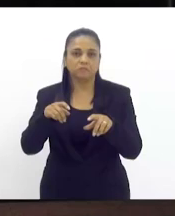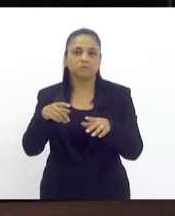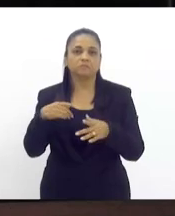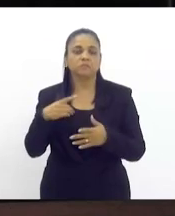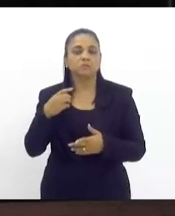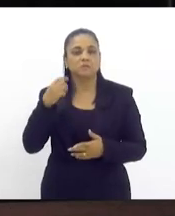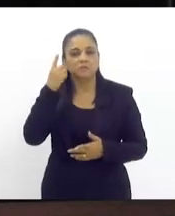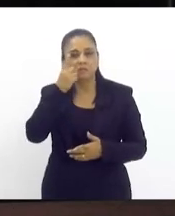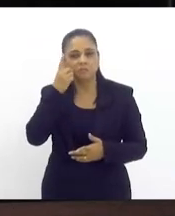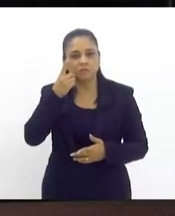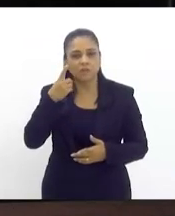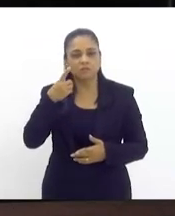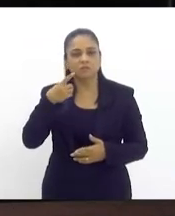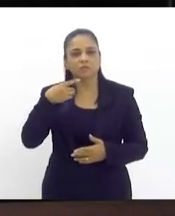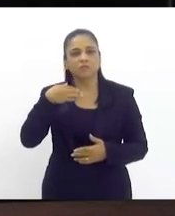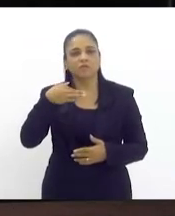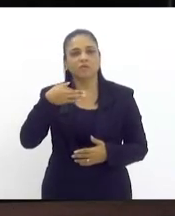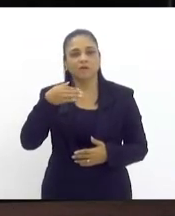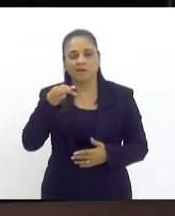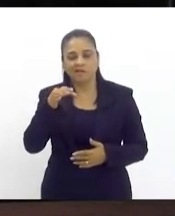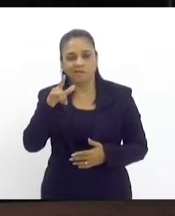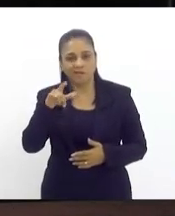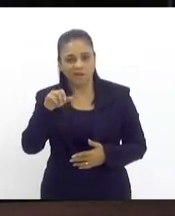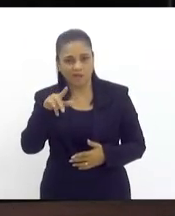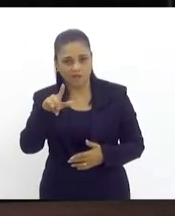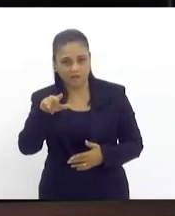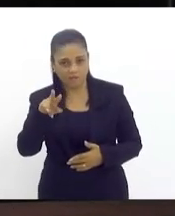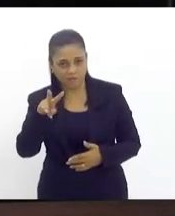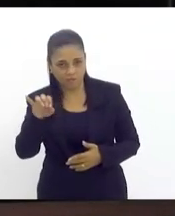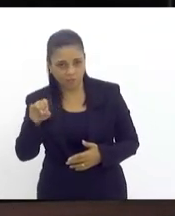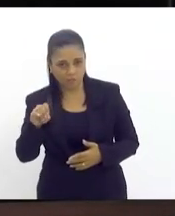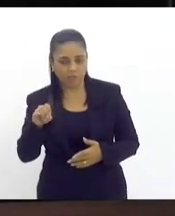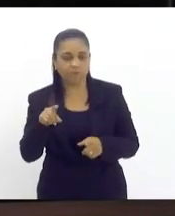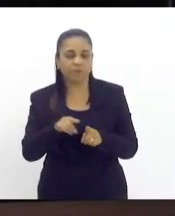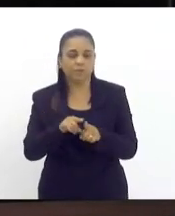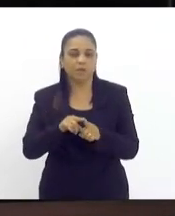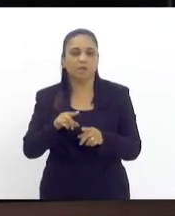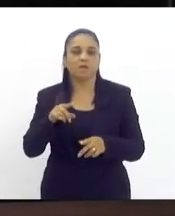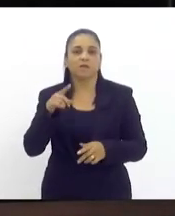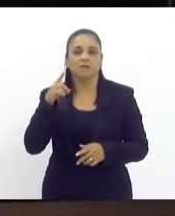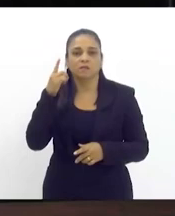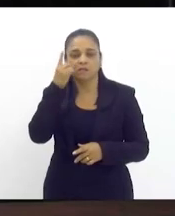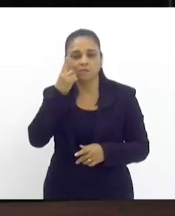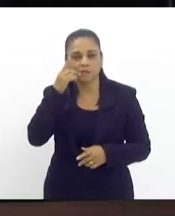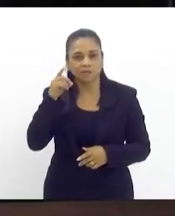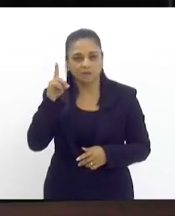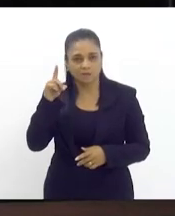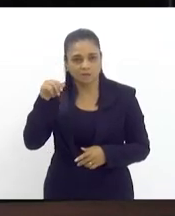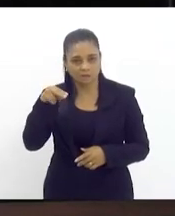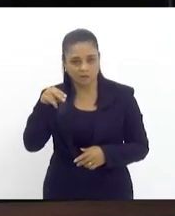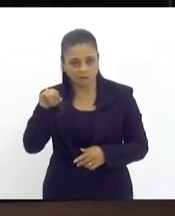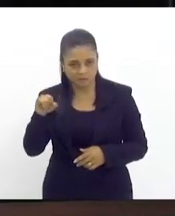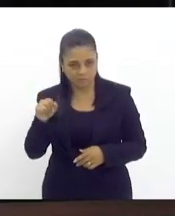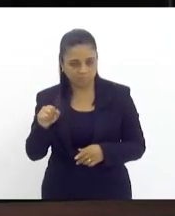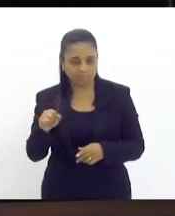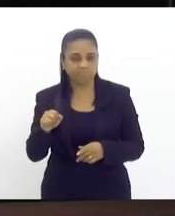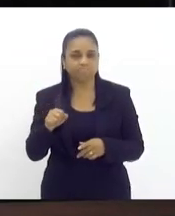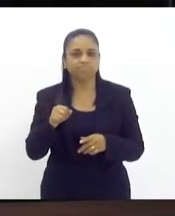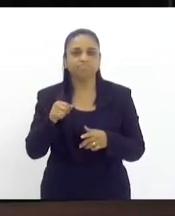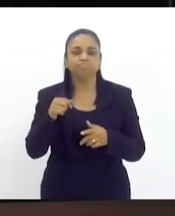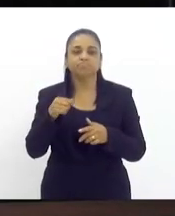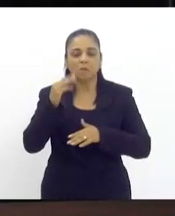serafini e pela deputada Dani Monteiro profissionais esses que lutam